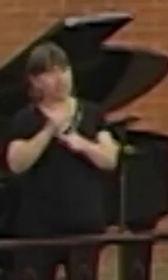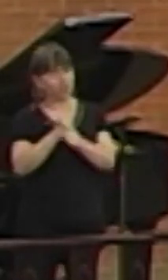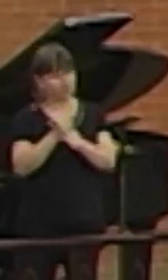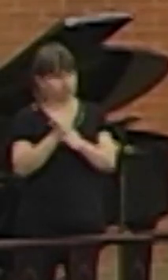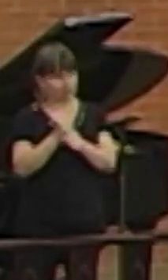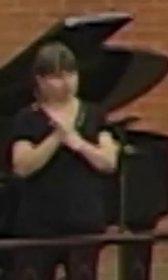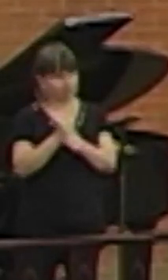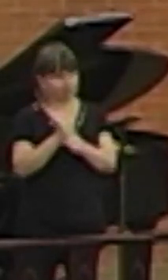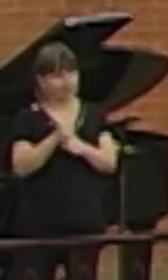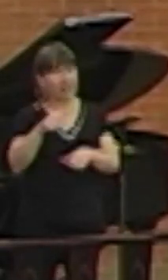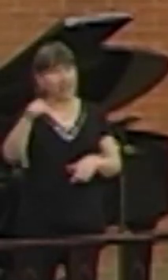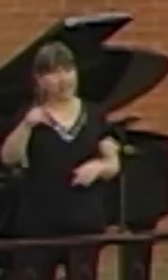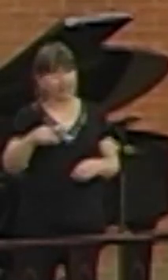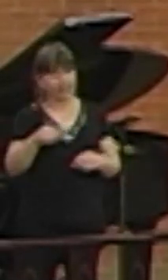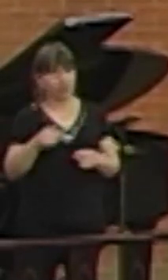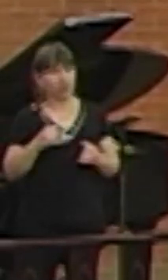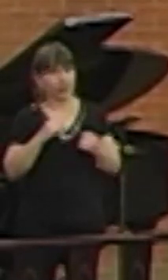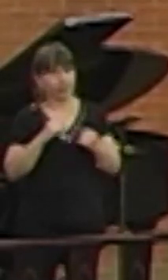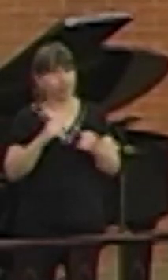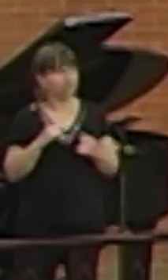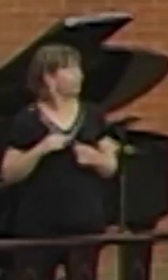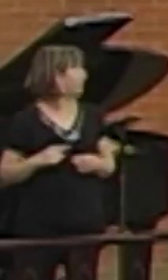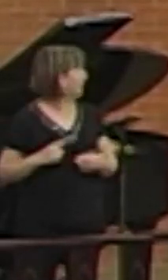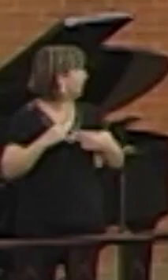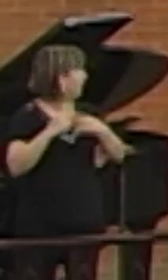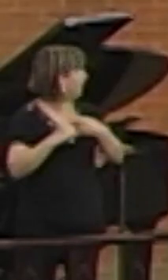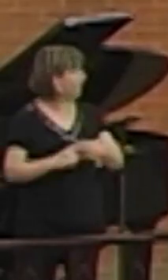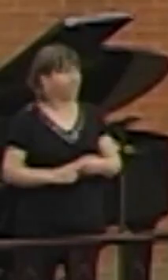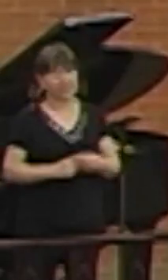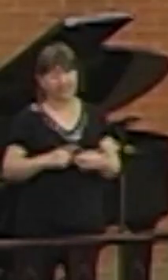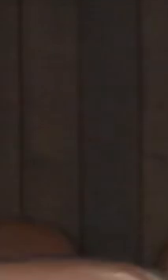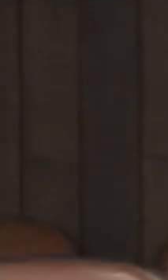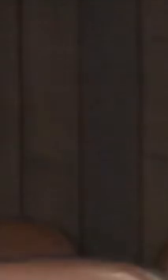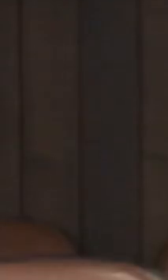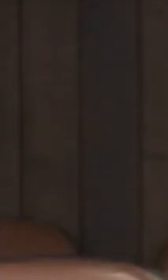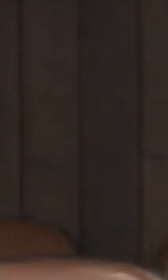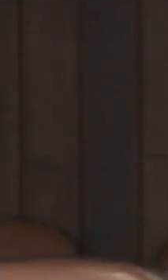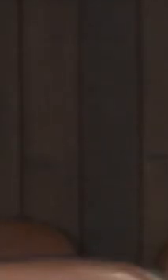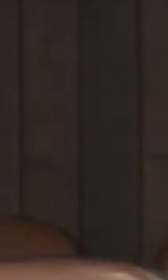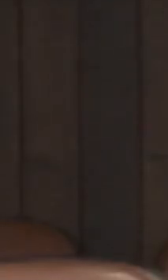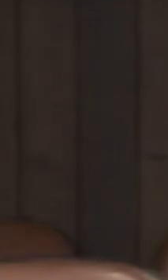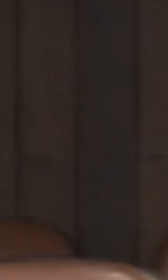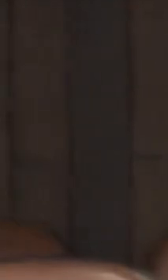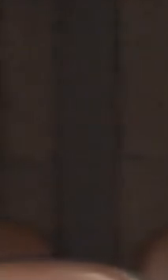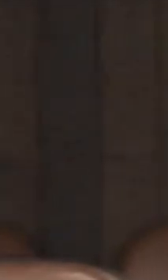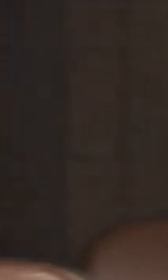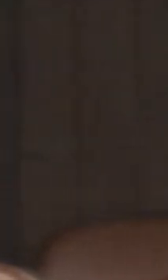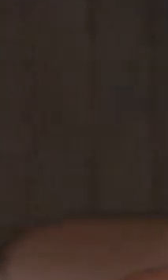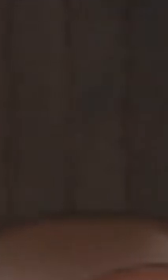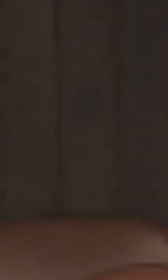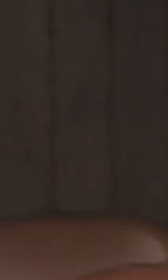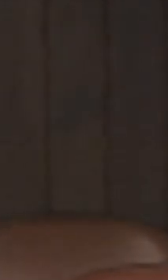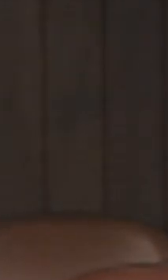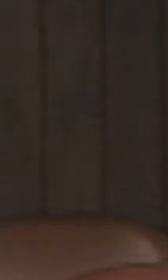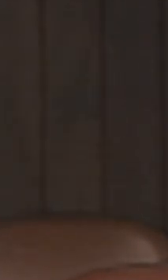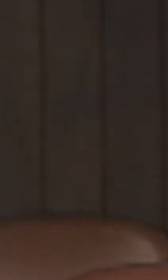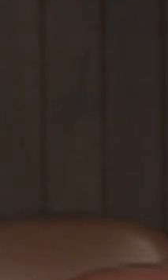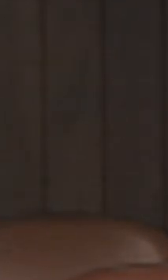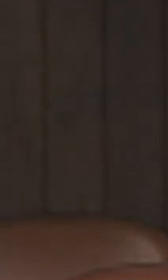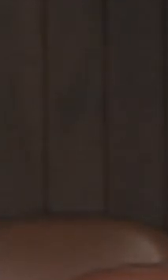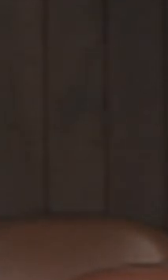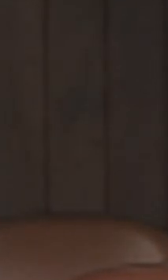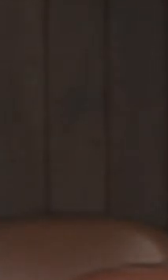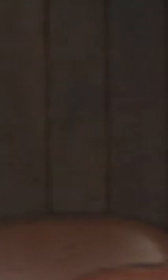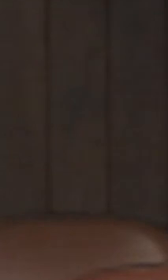sete vezes sete Quarenta e nove anos cada 49 anos tem que queria